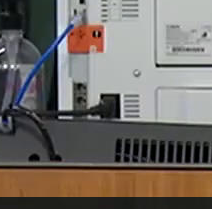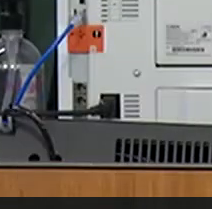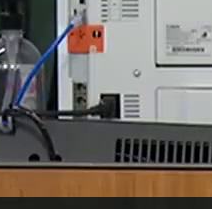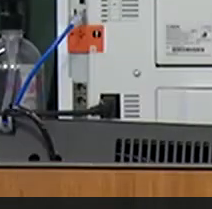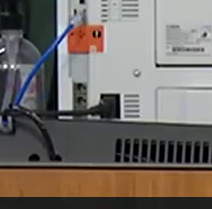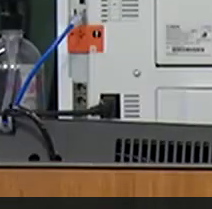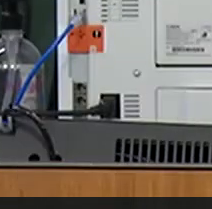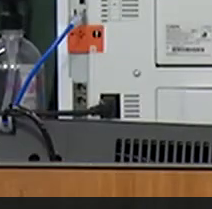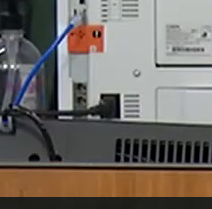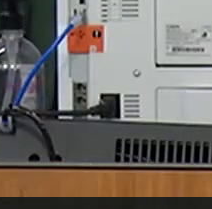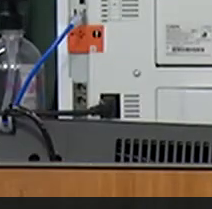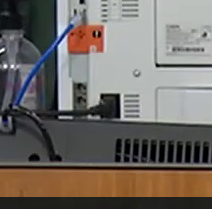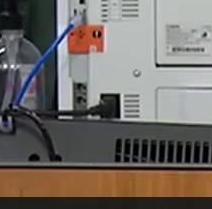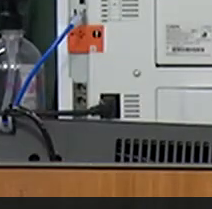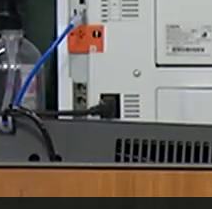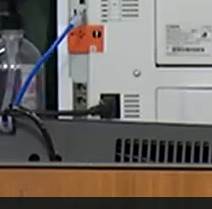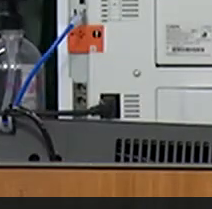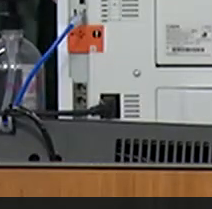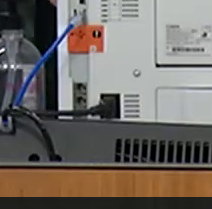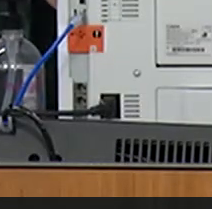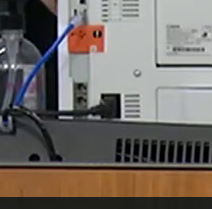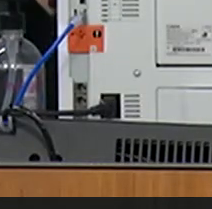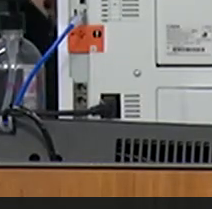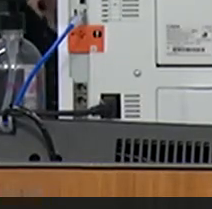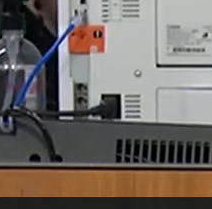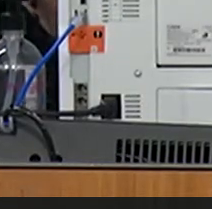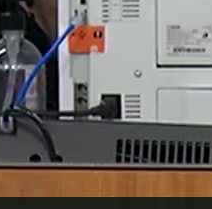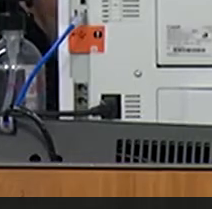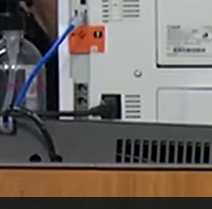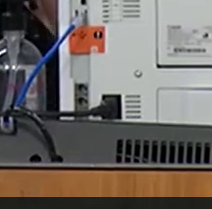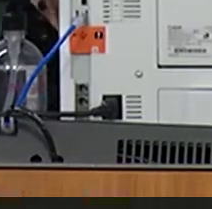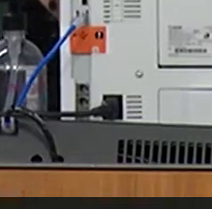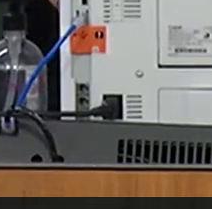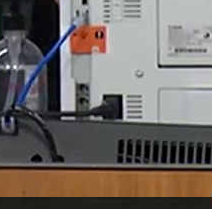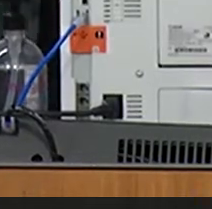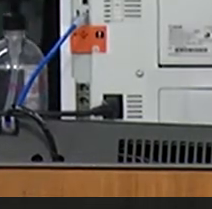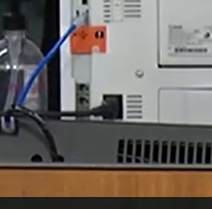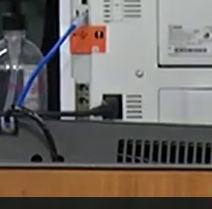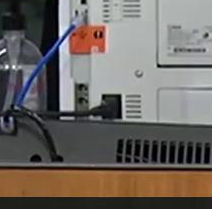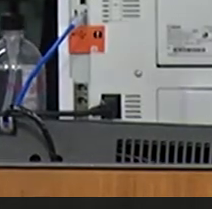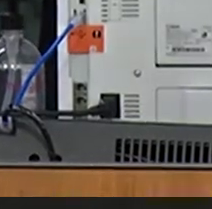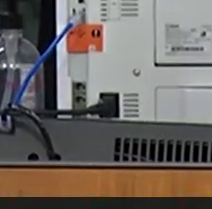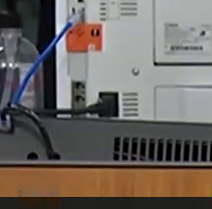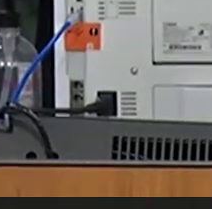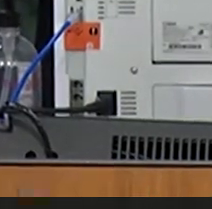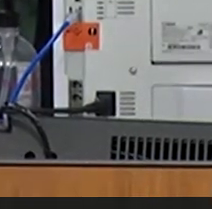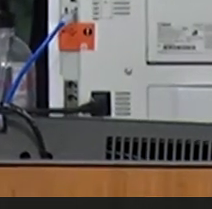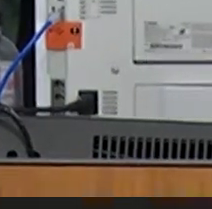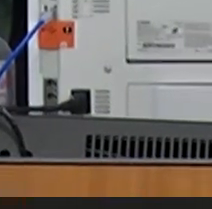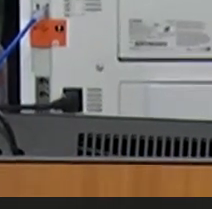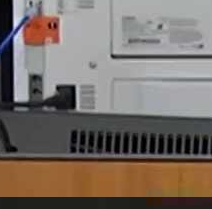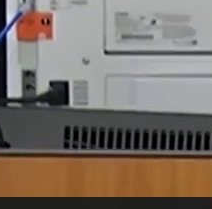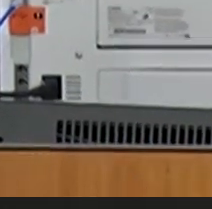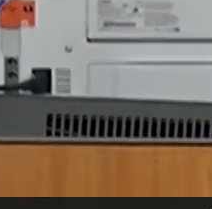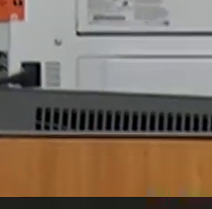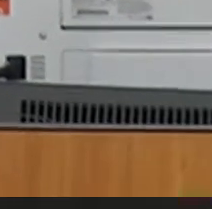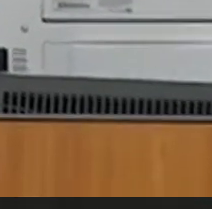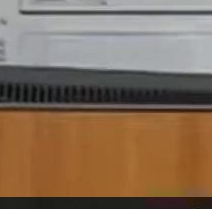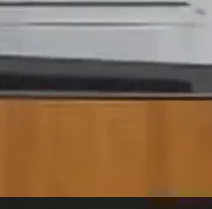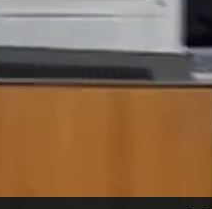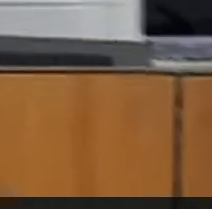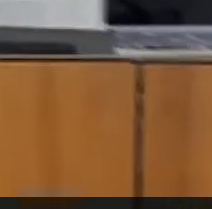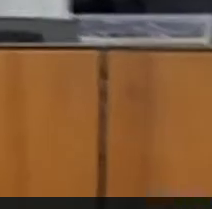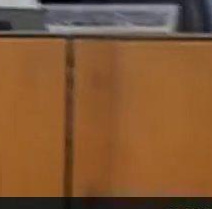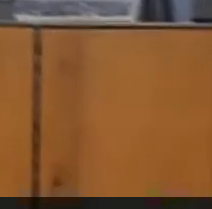obrigado, deputado, vice-presidente da comissão. Vou passar, então, agora a fala para o doutor Paulo, né, que também